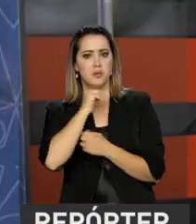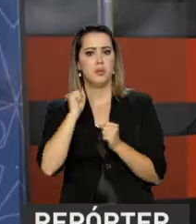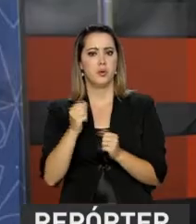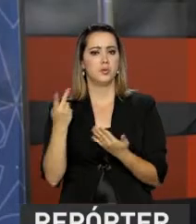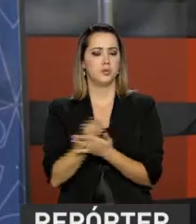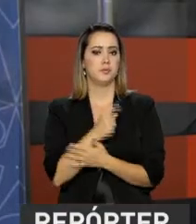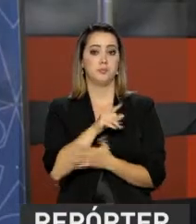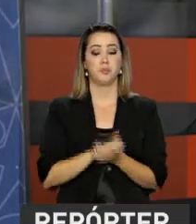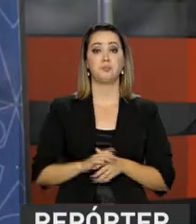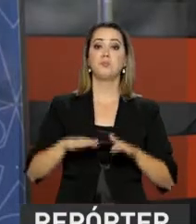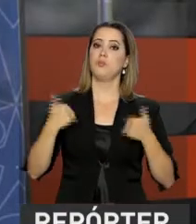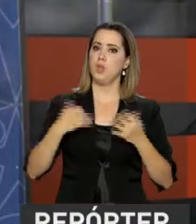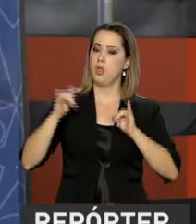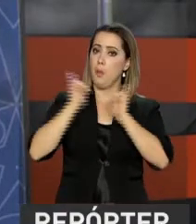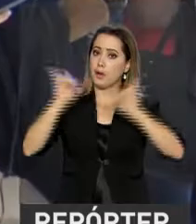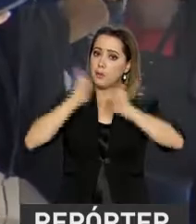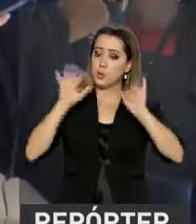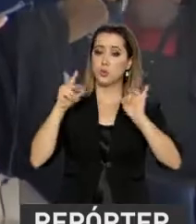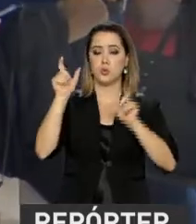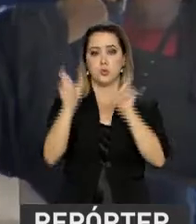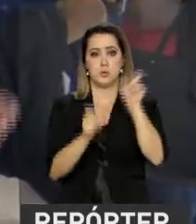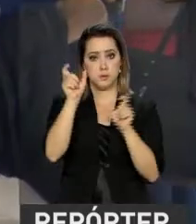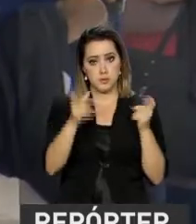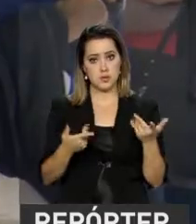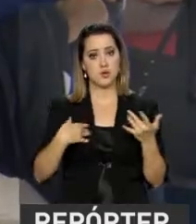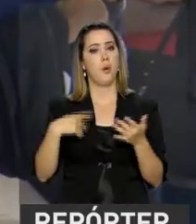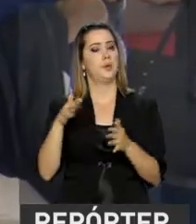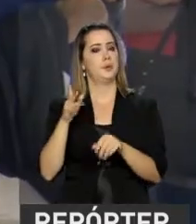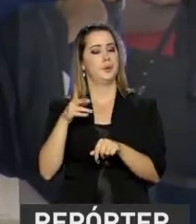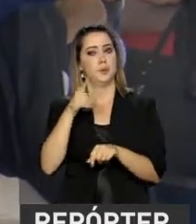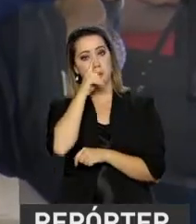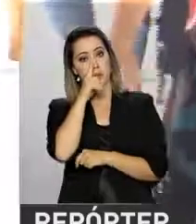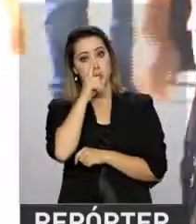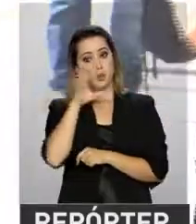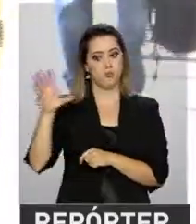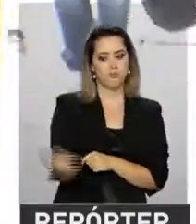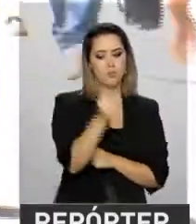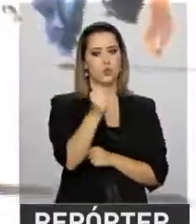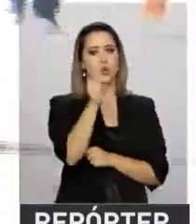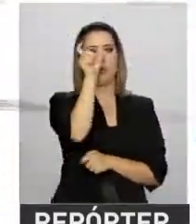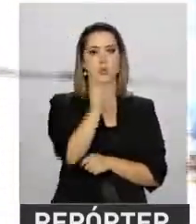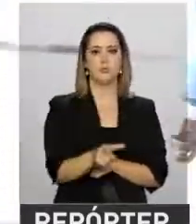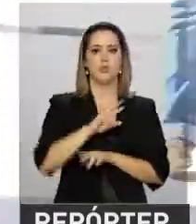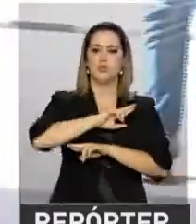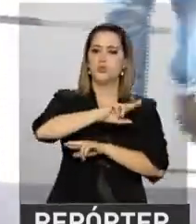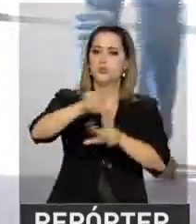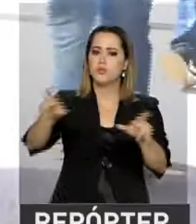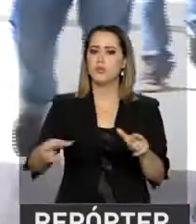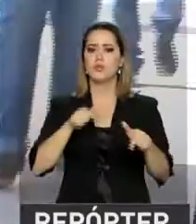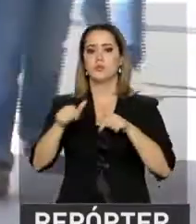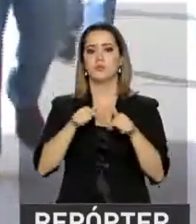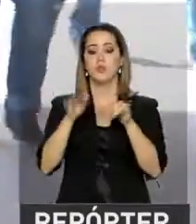momento. E para alertar pessoas de todas as idades sobre os perigos do tráfico de pessoas, uma série de atividades foi programada